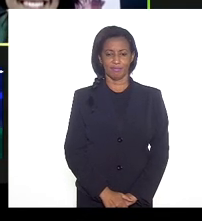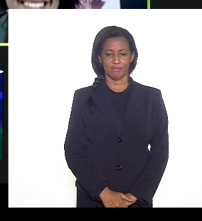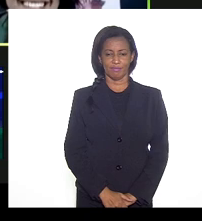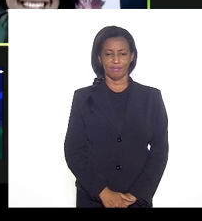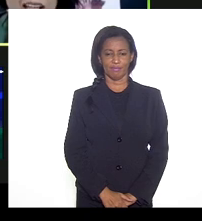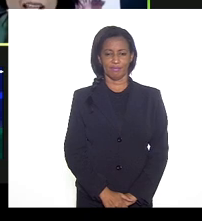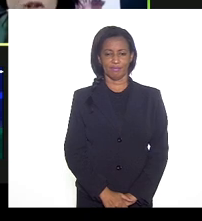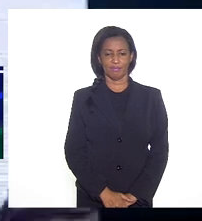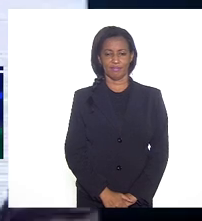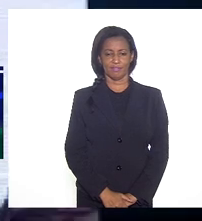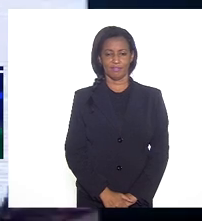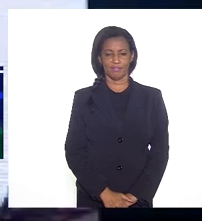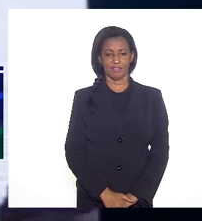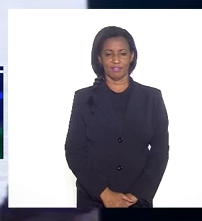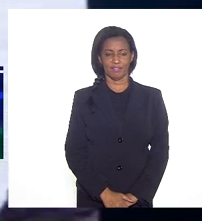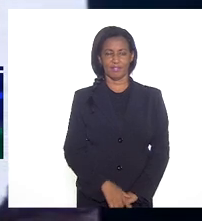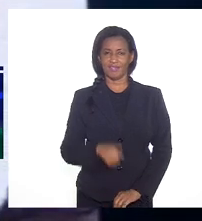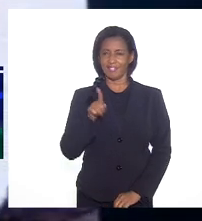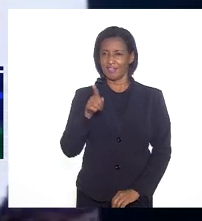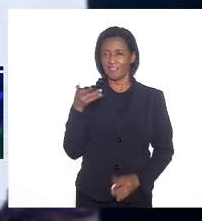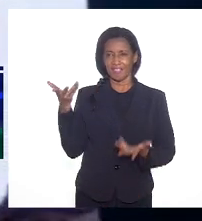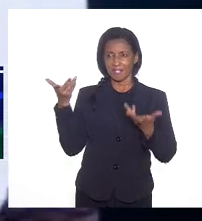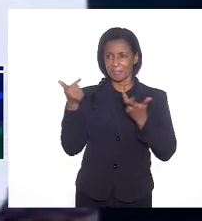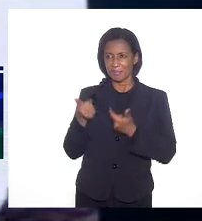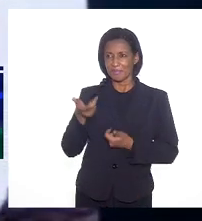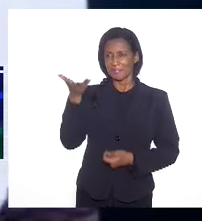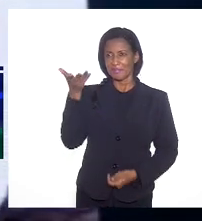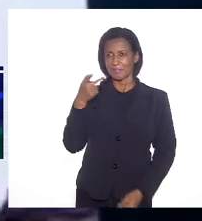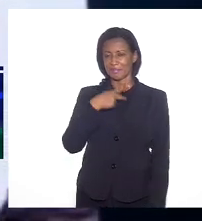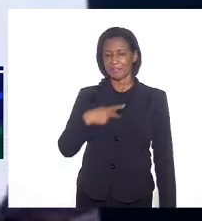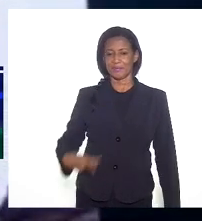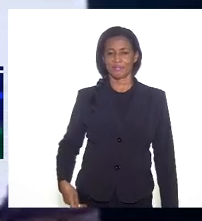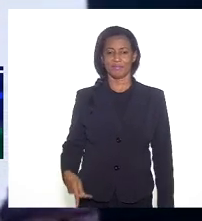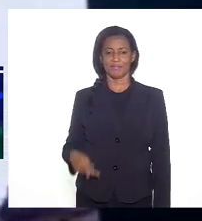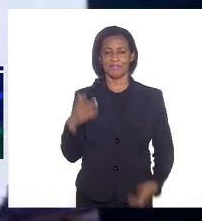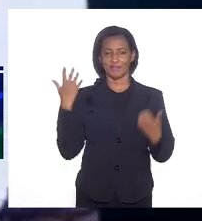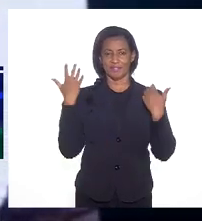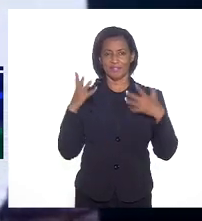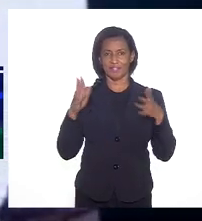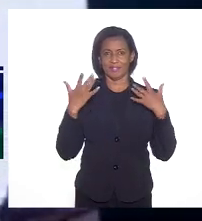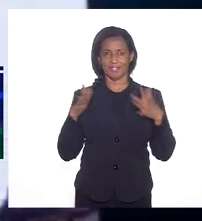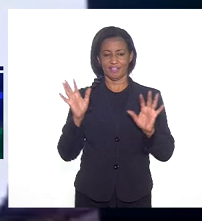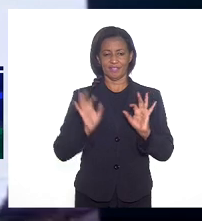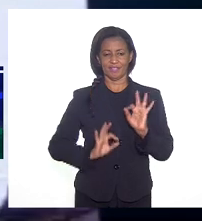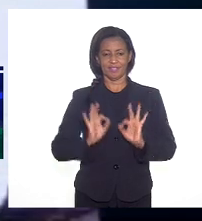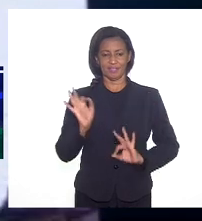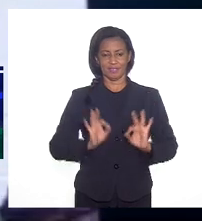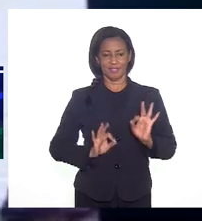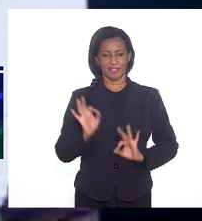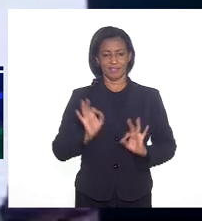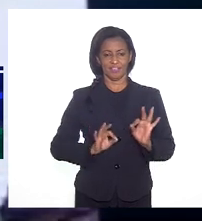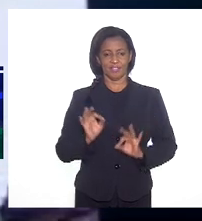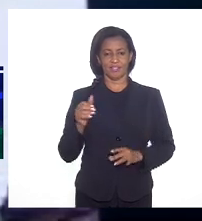o senhor como sempre brilhante senhor presidente parabéns por esse projeto